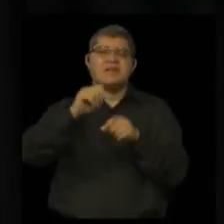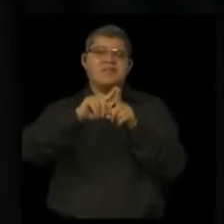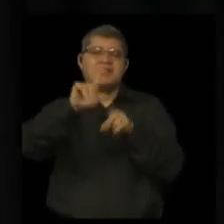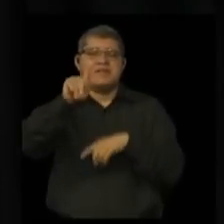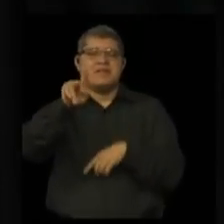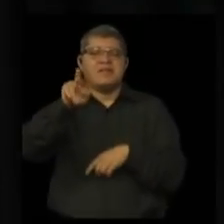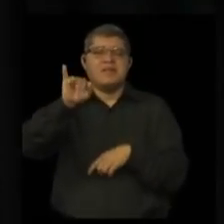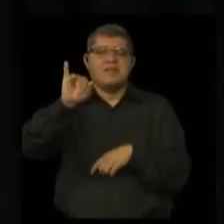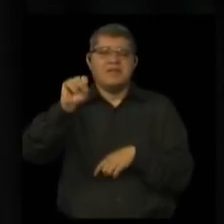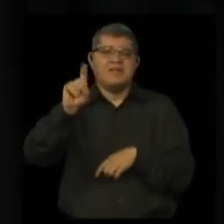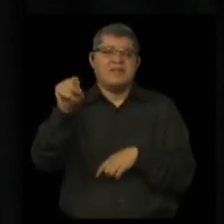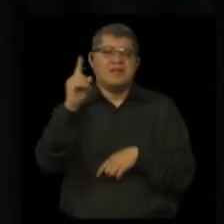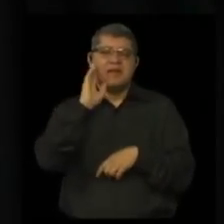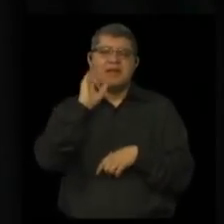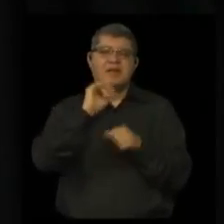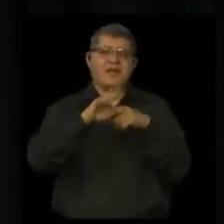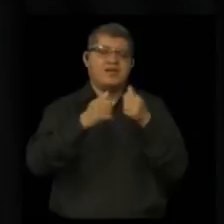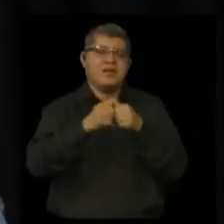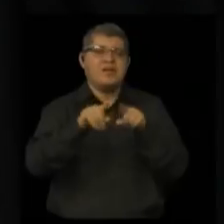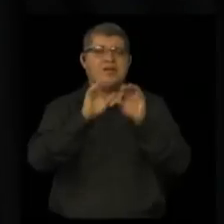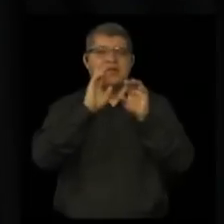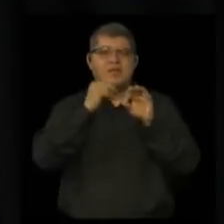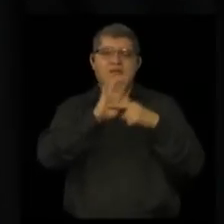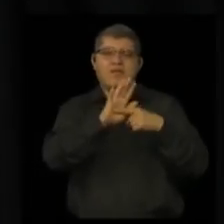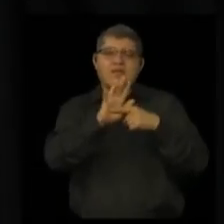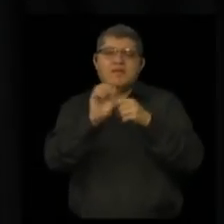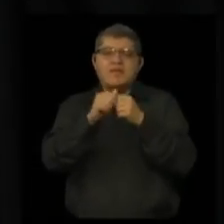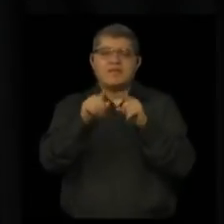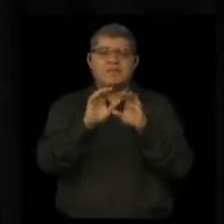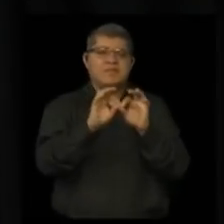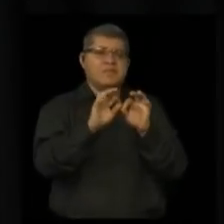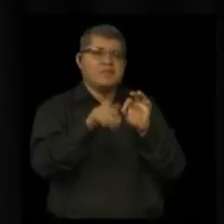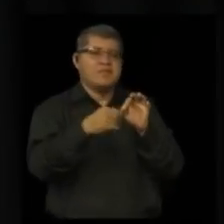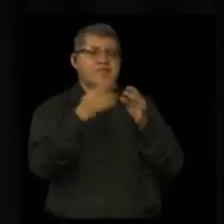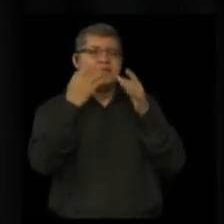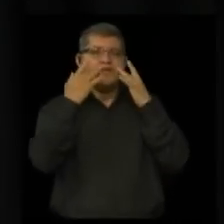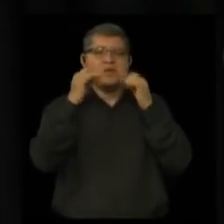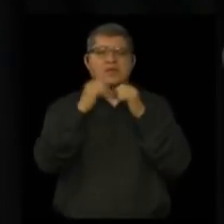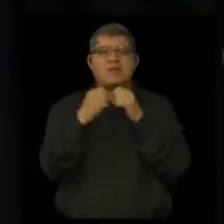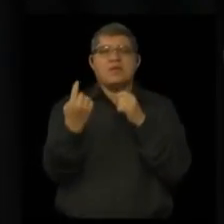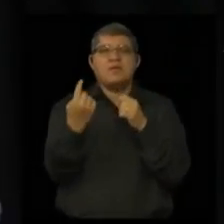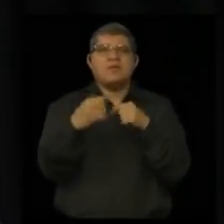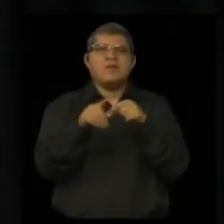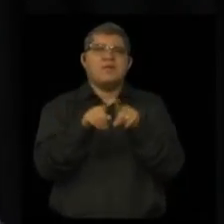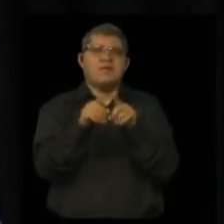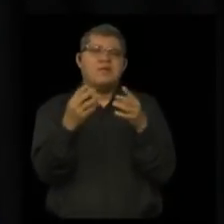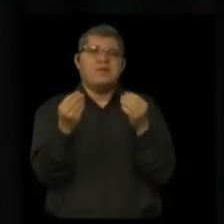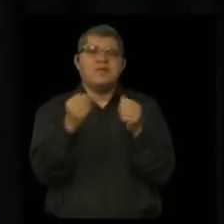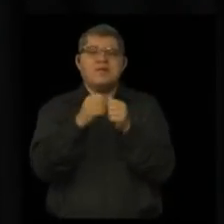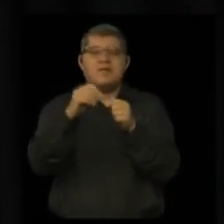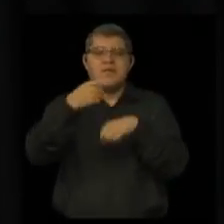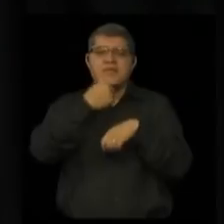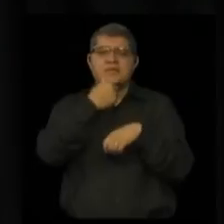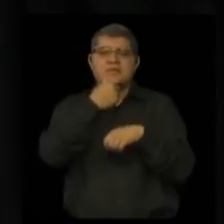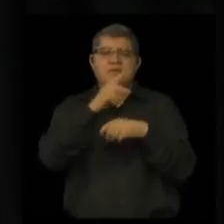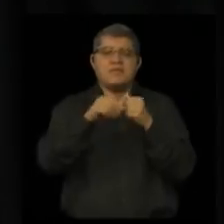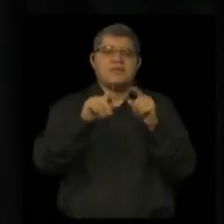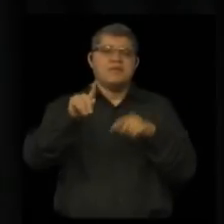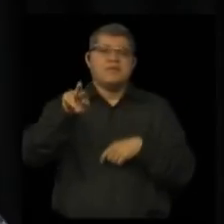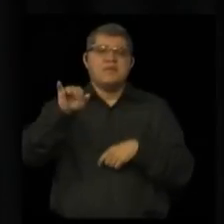Paris. Além desse show, fui ministrar também a oficina do Teatro da Solidão Solidária, tanto em Londres como em